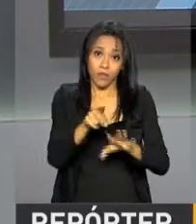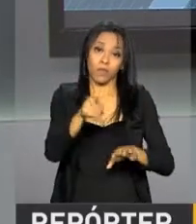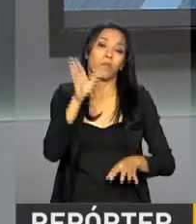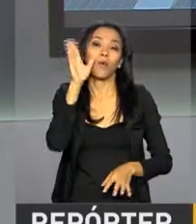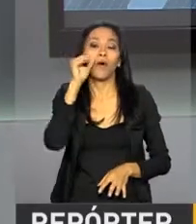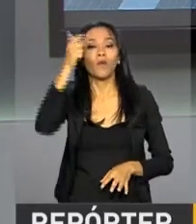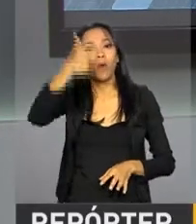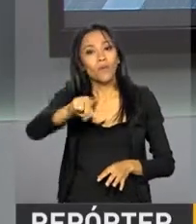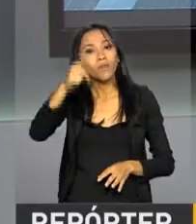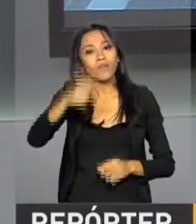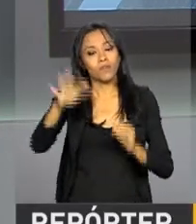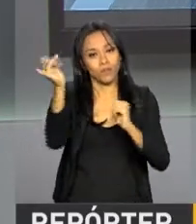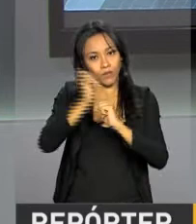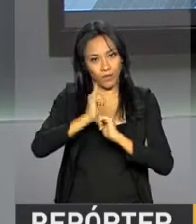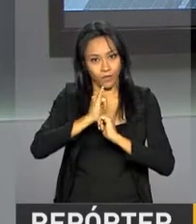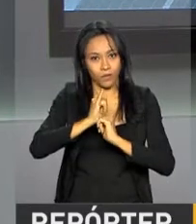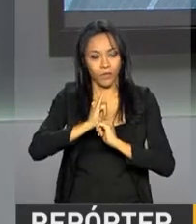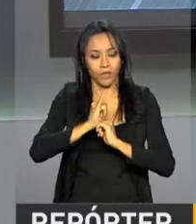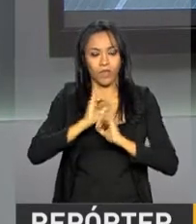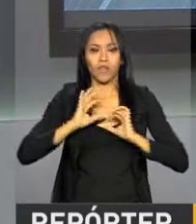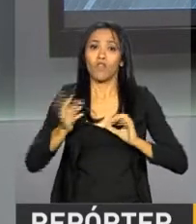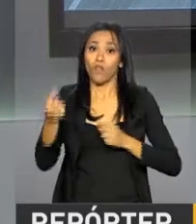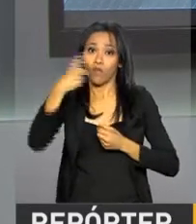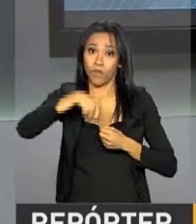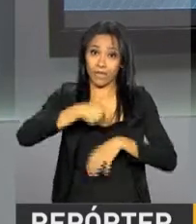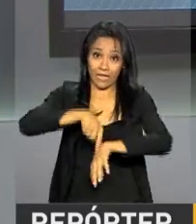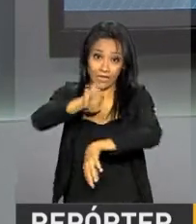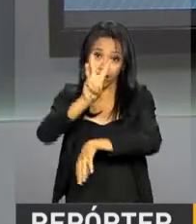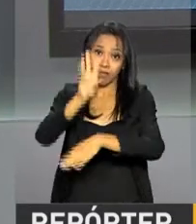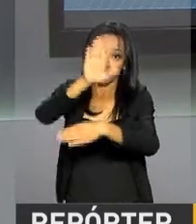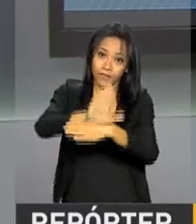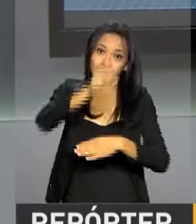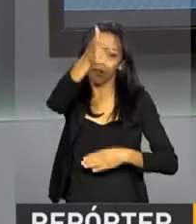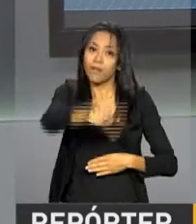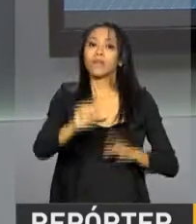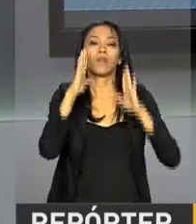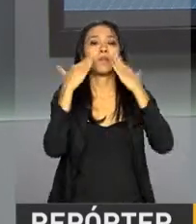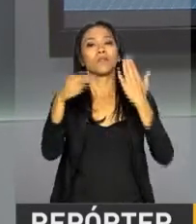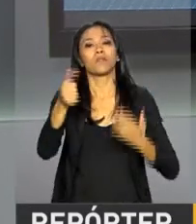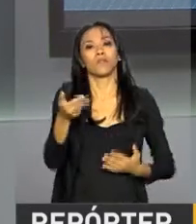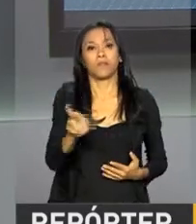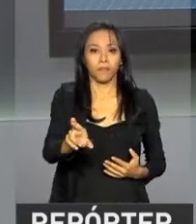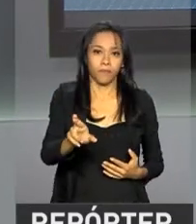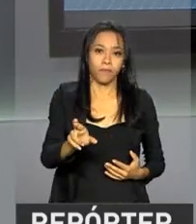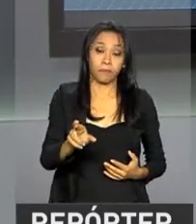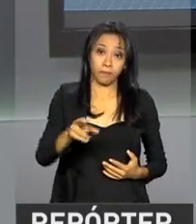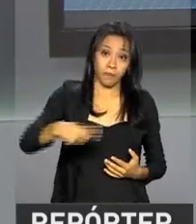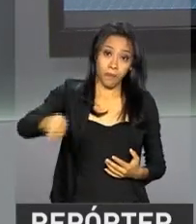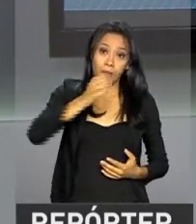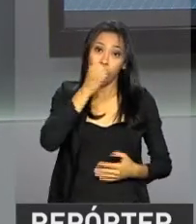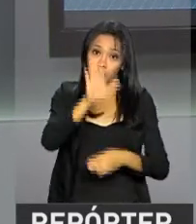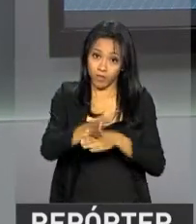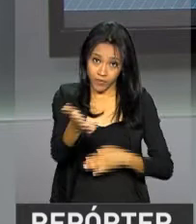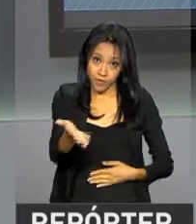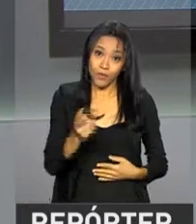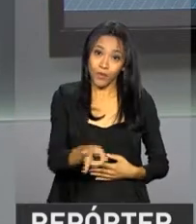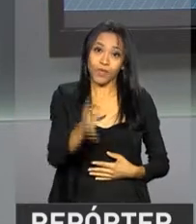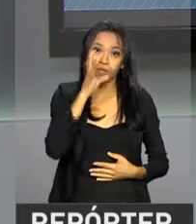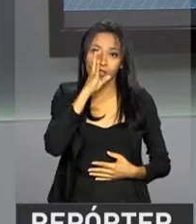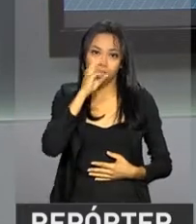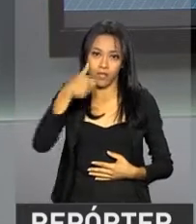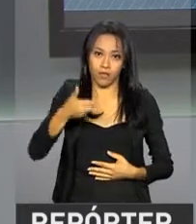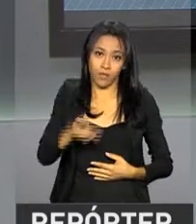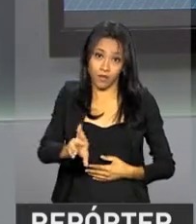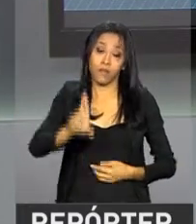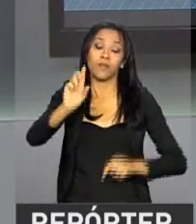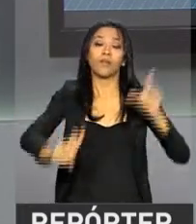rever as reportagens no youtube voltamos às três da tarde na próxima edição do repórter nbr uma boa tarde pra você continue com a gente